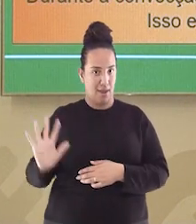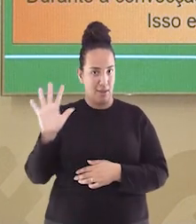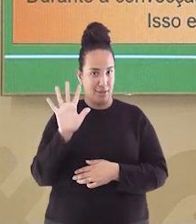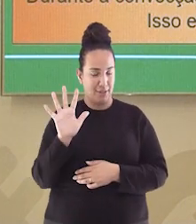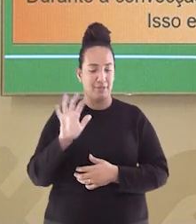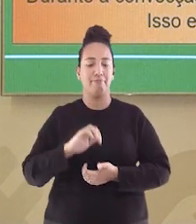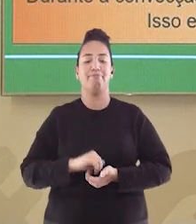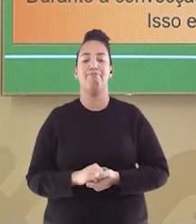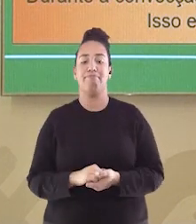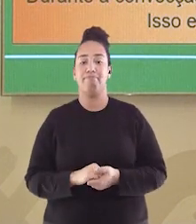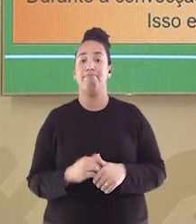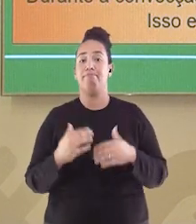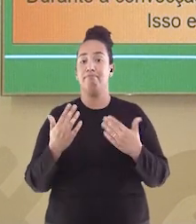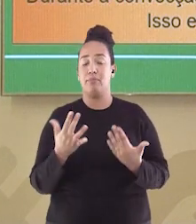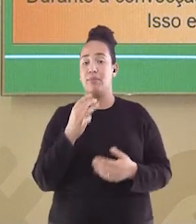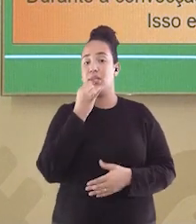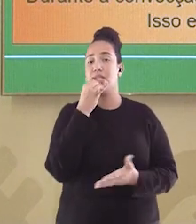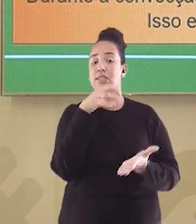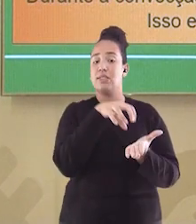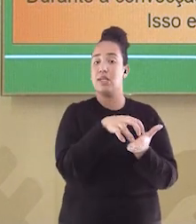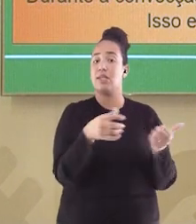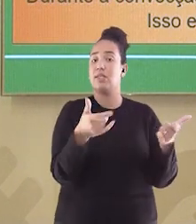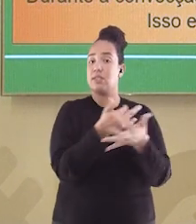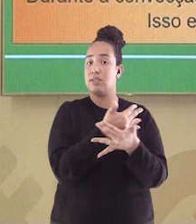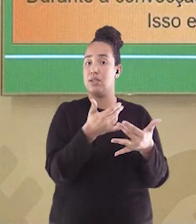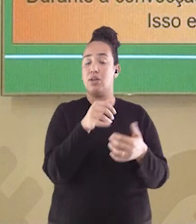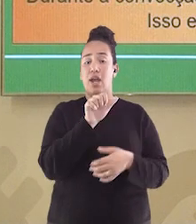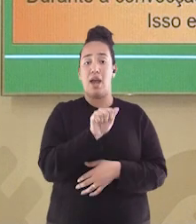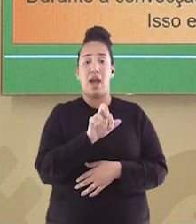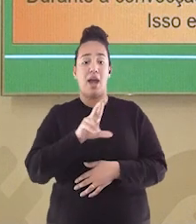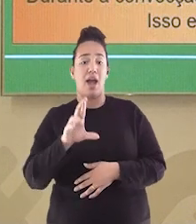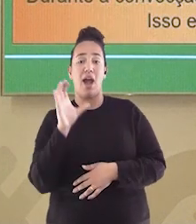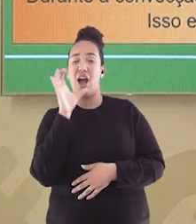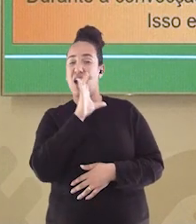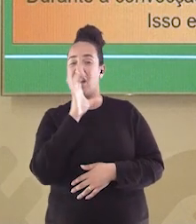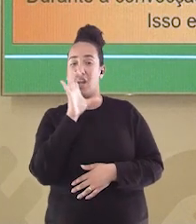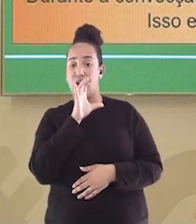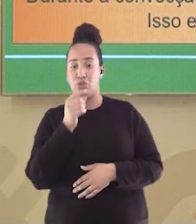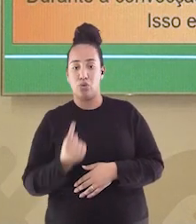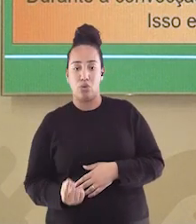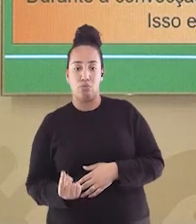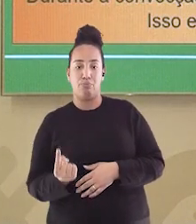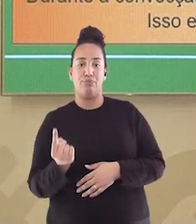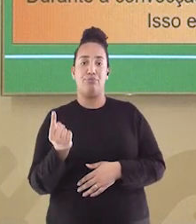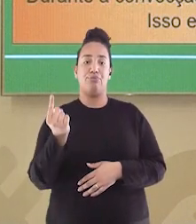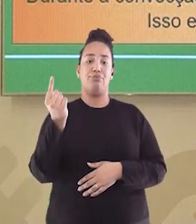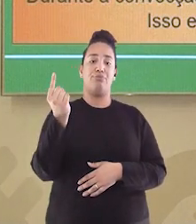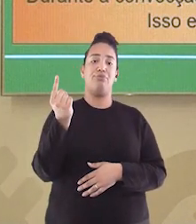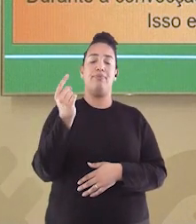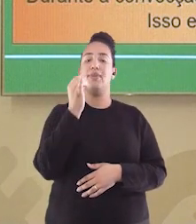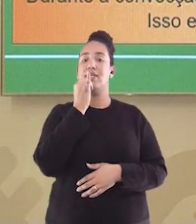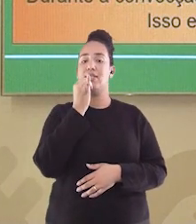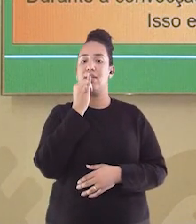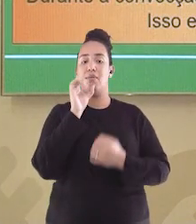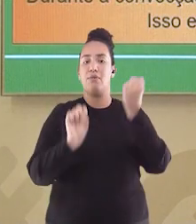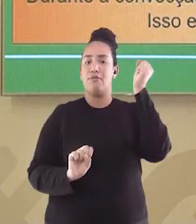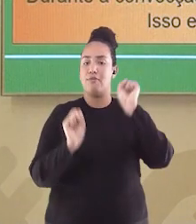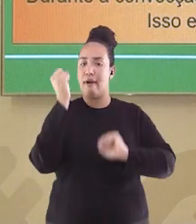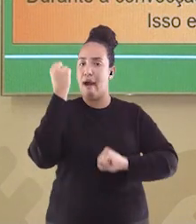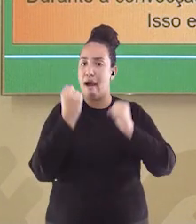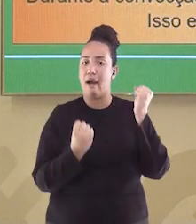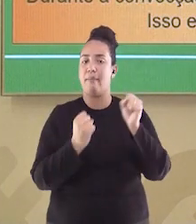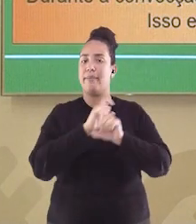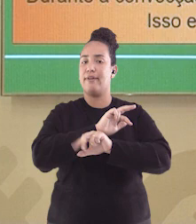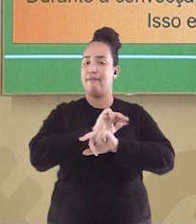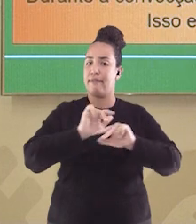cenário. Em zonas urbanas, o ar quente sobe e leva com ele o ar poluído, emitido pelas fábricas, por incêndios, veículos e